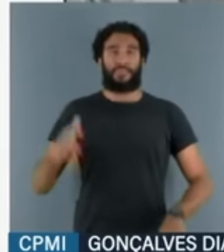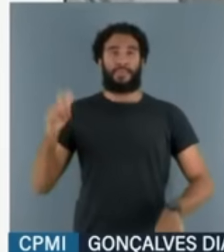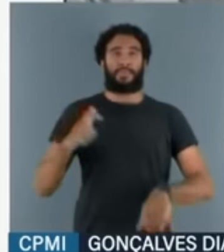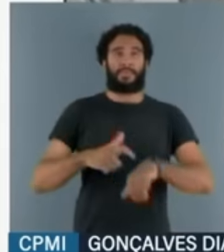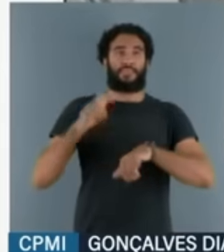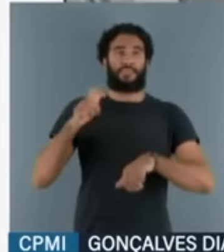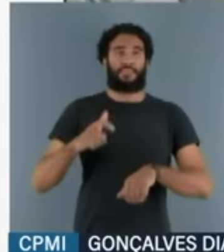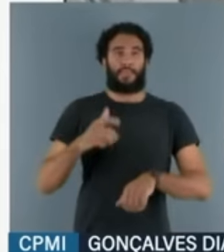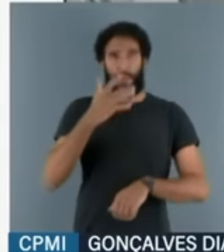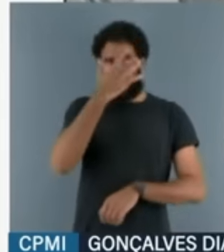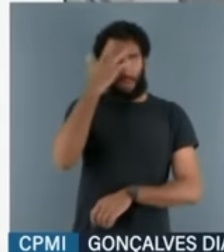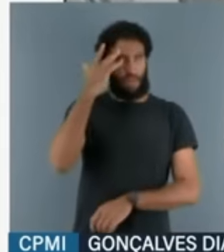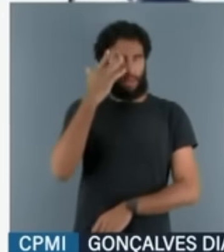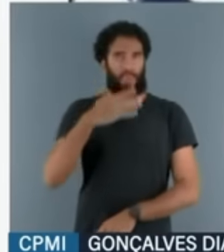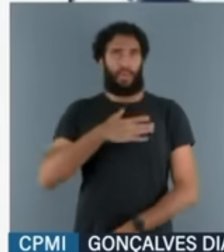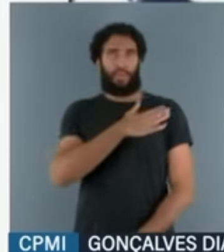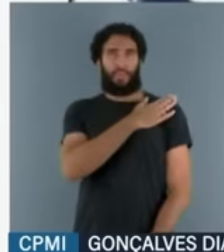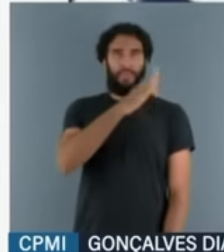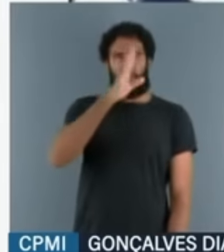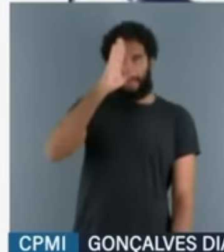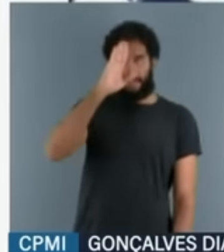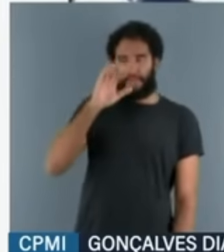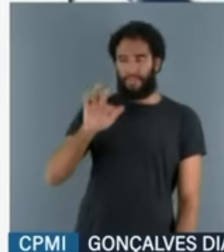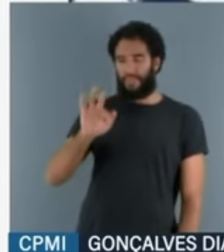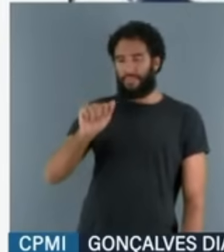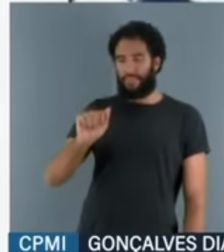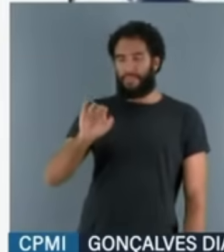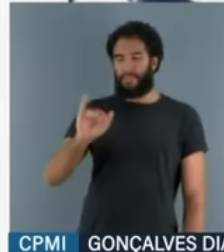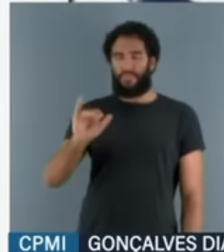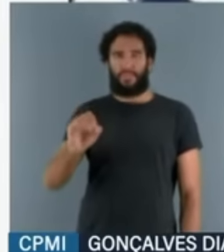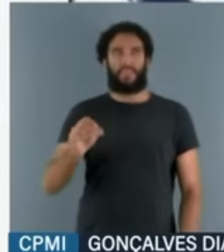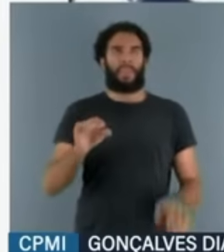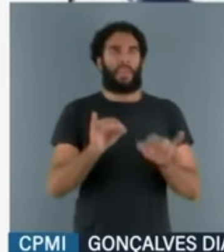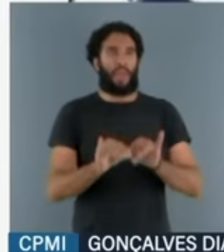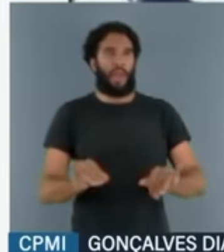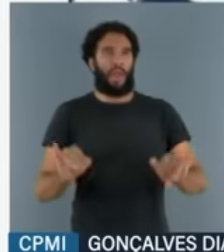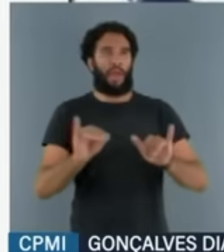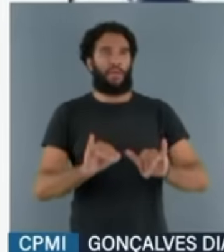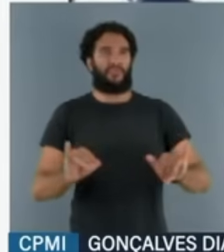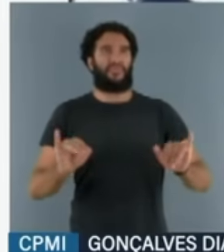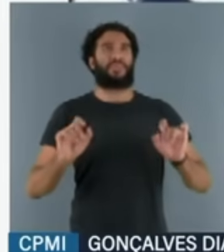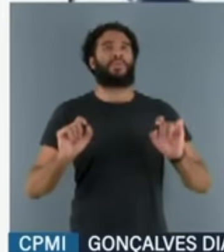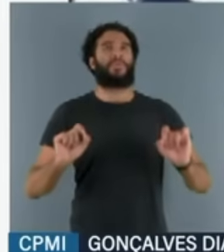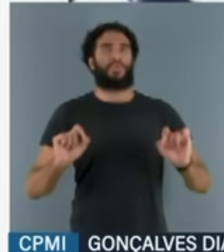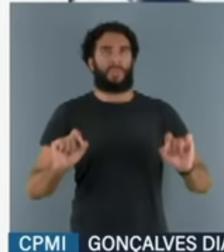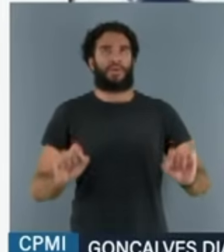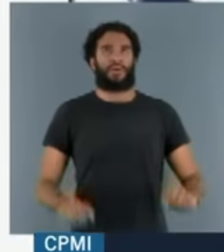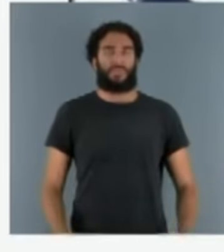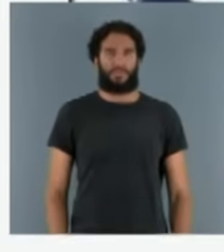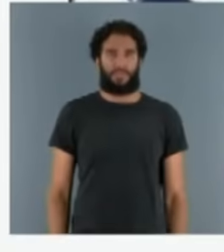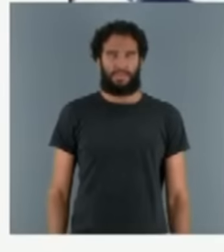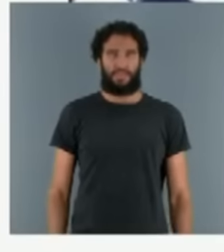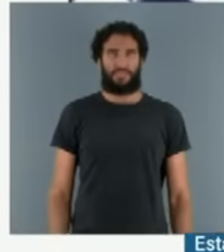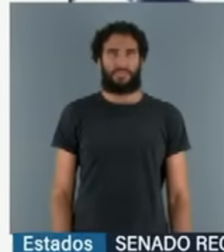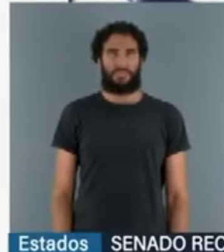coronel Fábio faz um comunicado aonde o